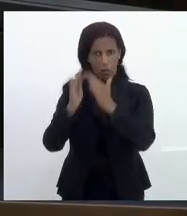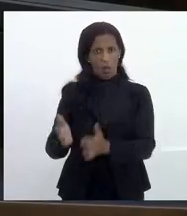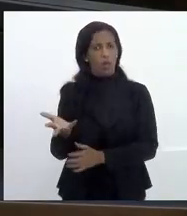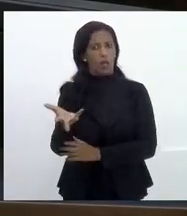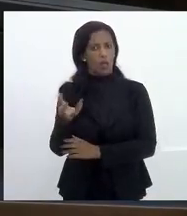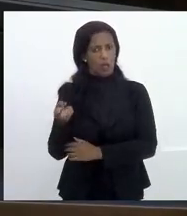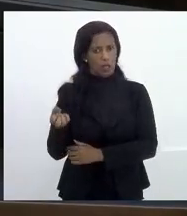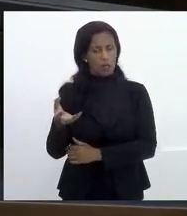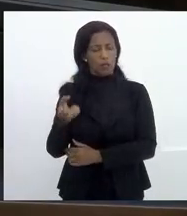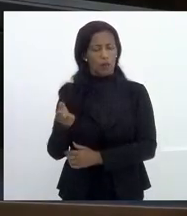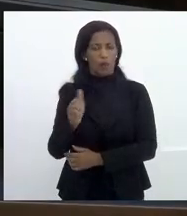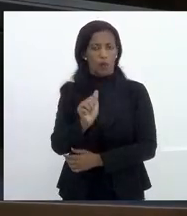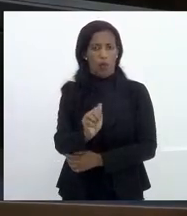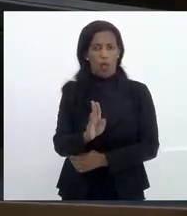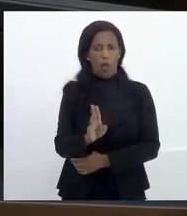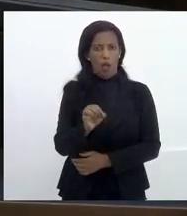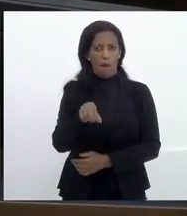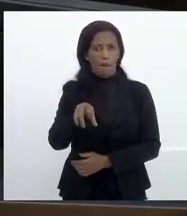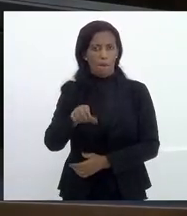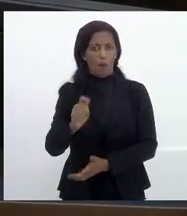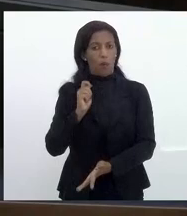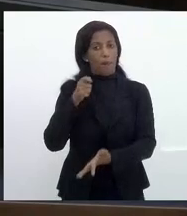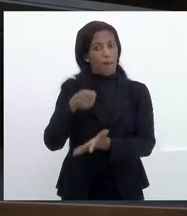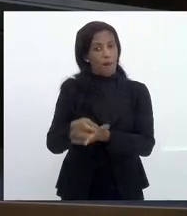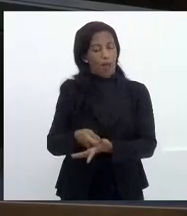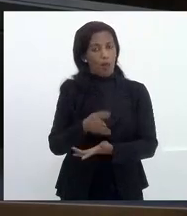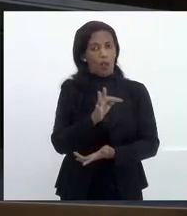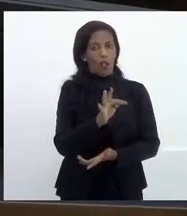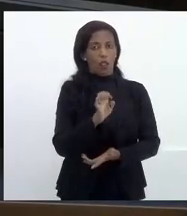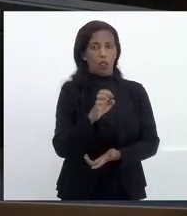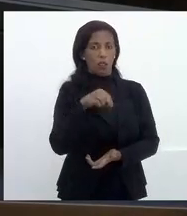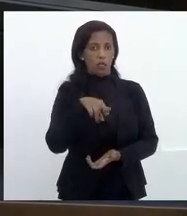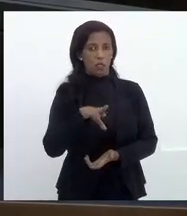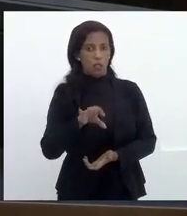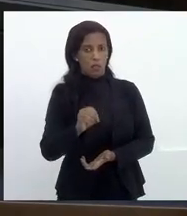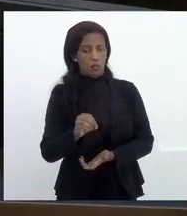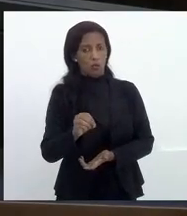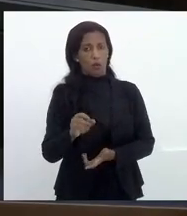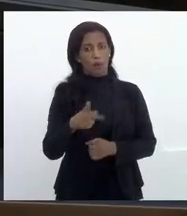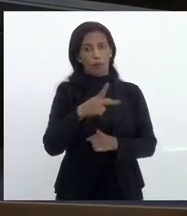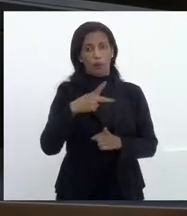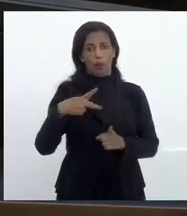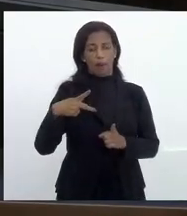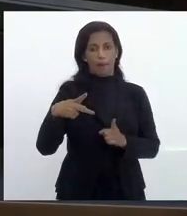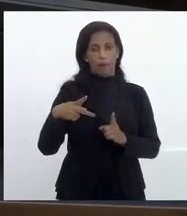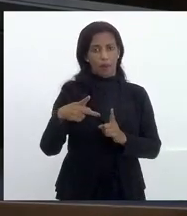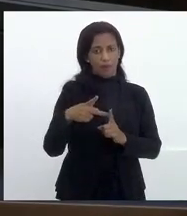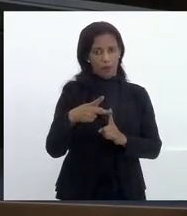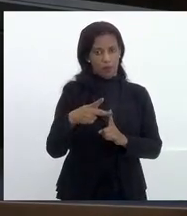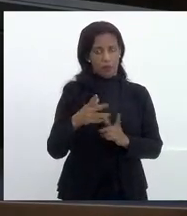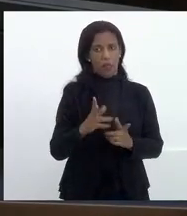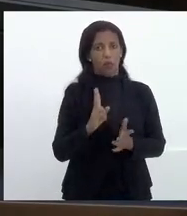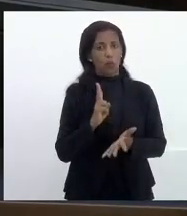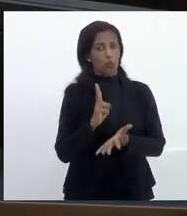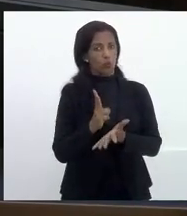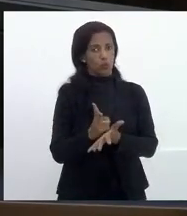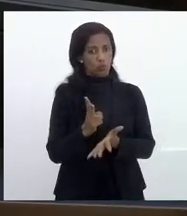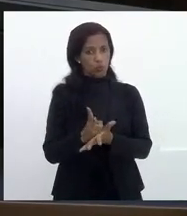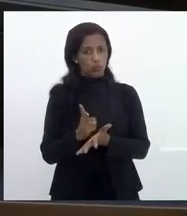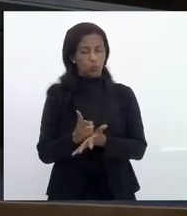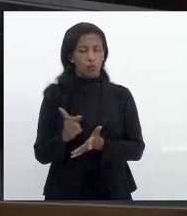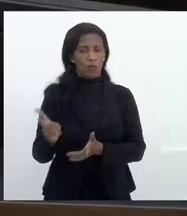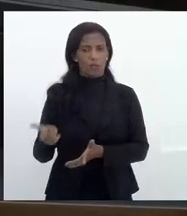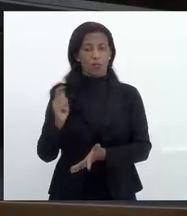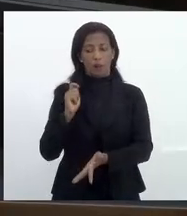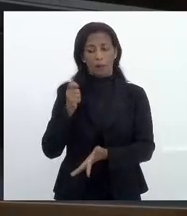recebendo o abono de permanência pago pelo tesouro porque isso não é um benefício previdenciário e continuará